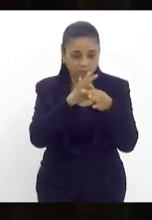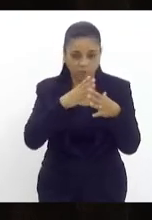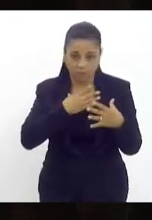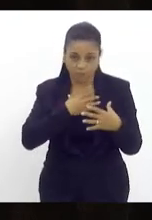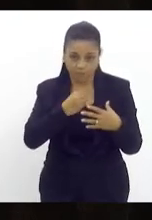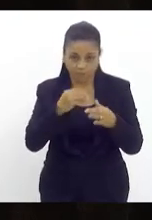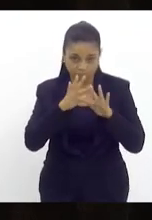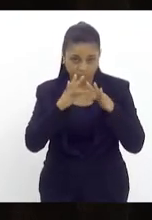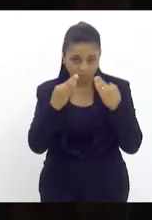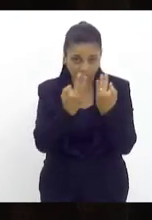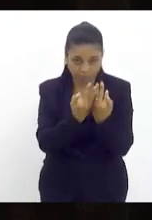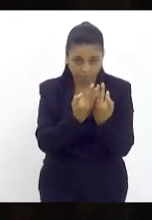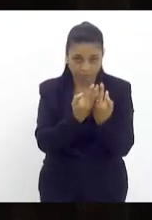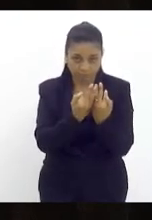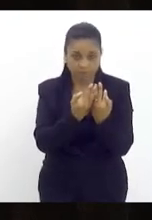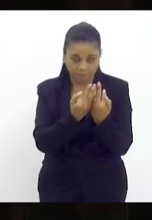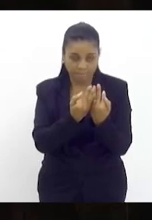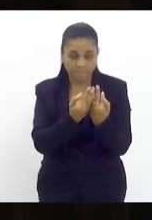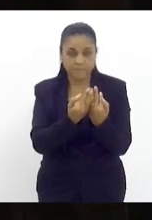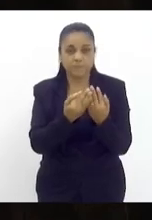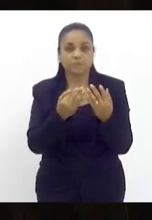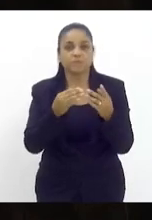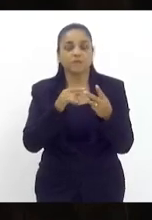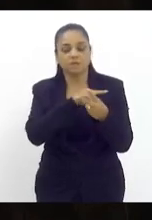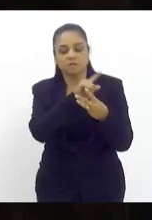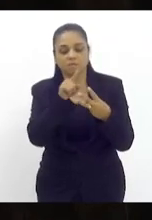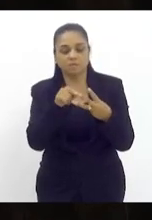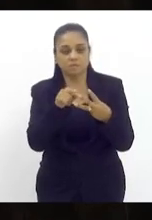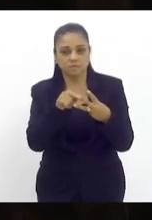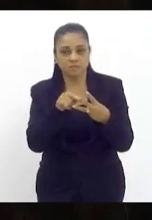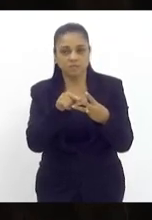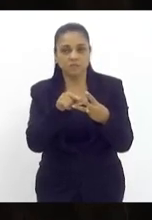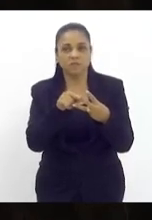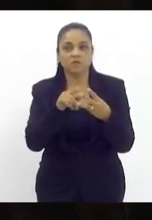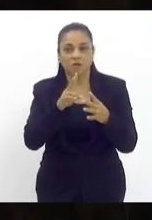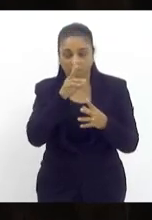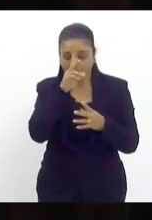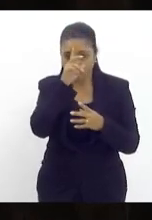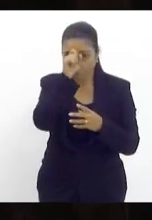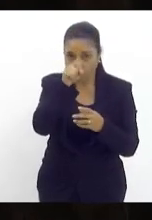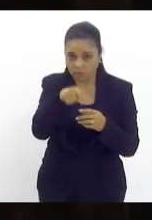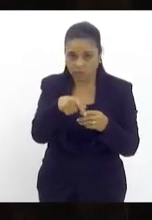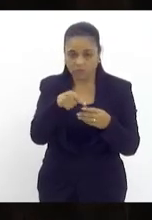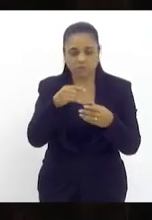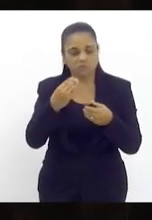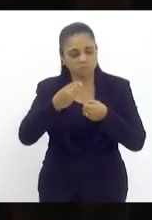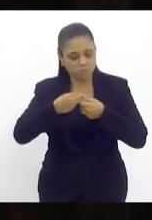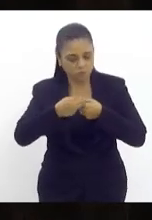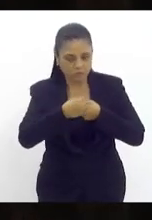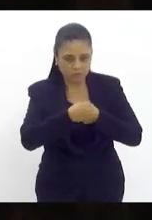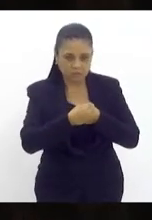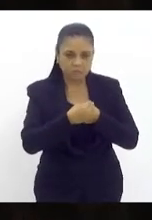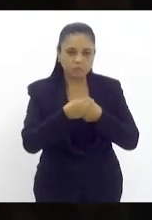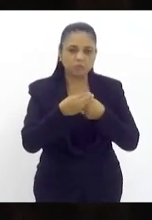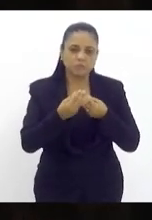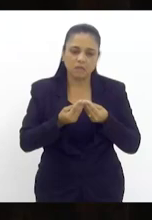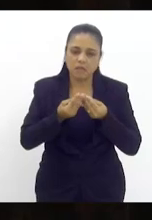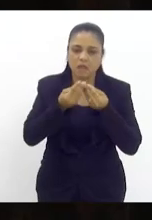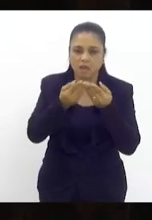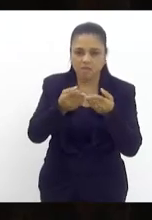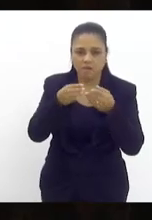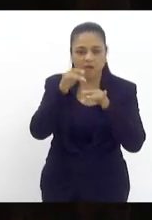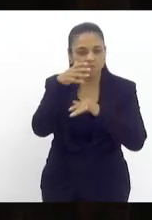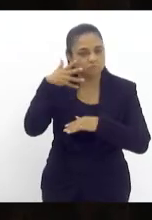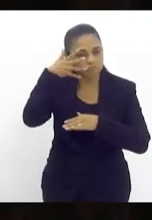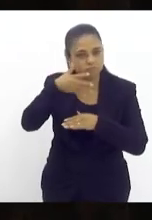Né? Fortalecer era um programa levado para os municípios, está nos municípios ainda, né? Graças a Deus temos mais